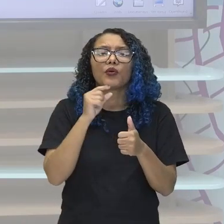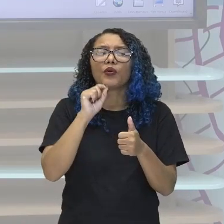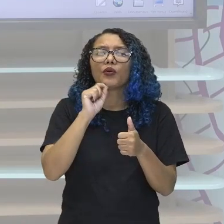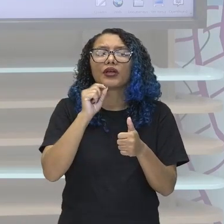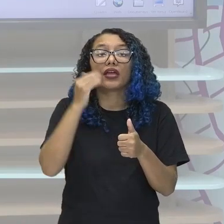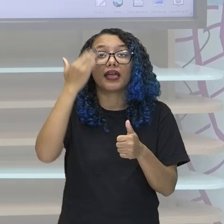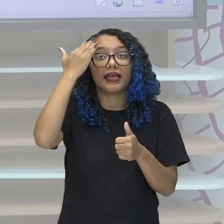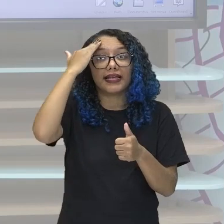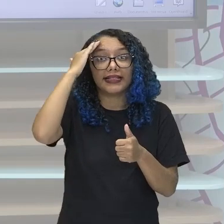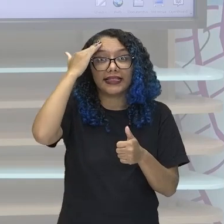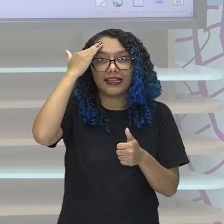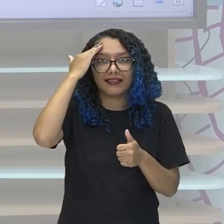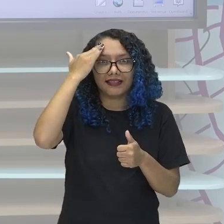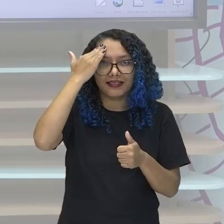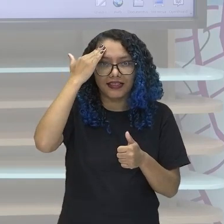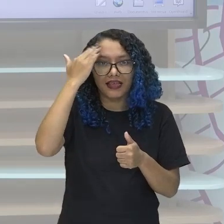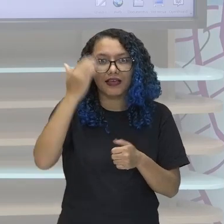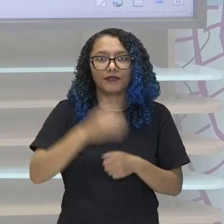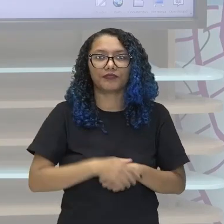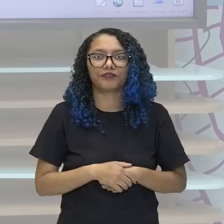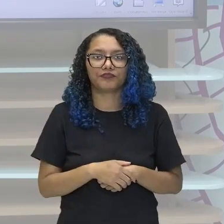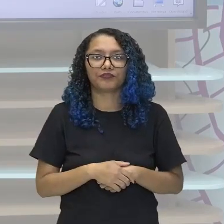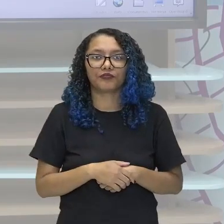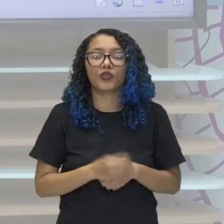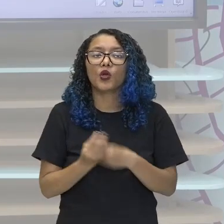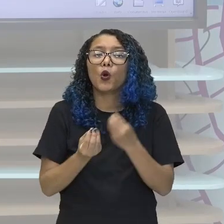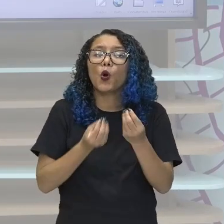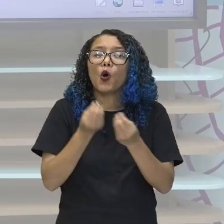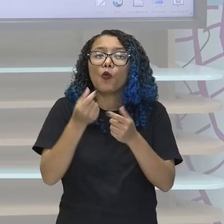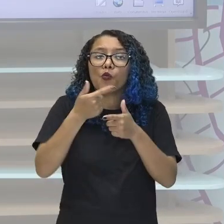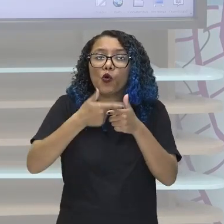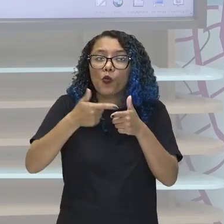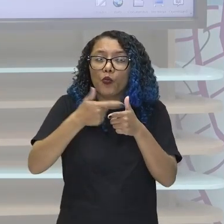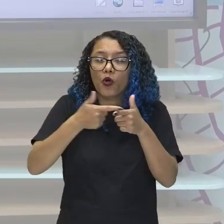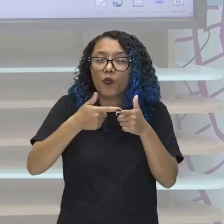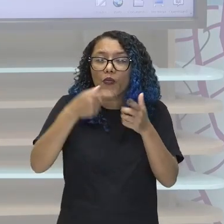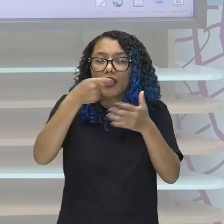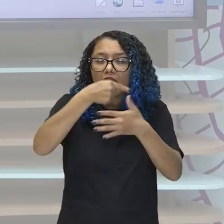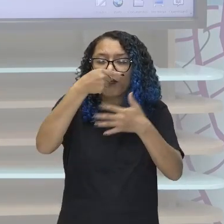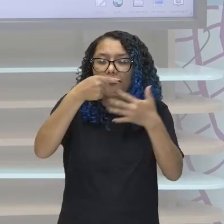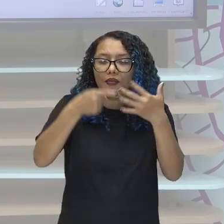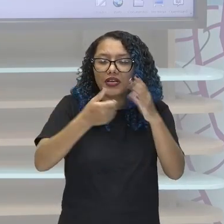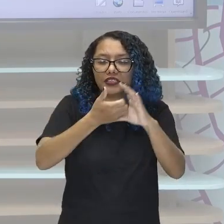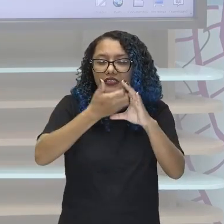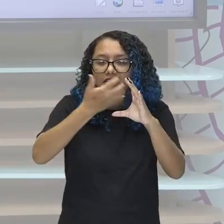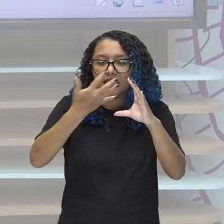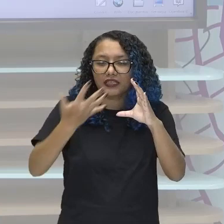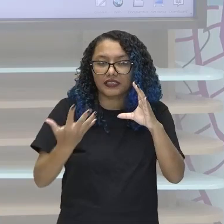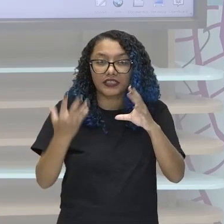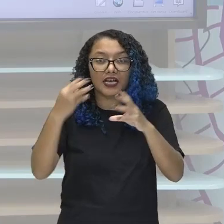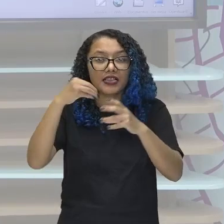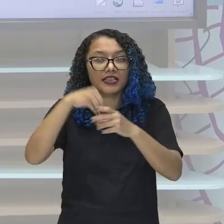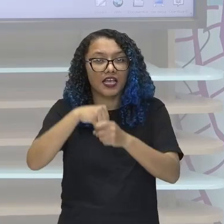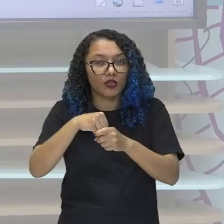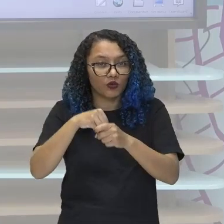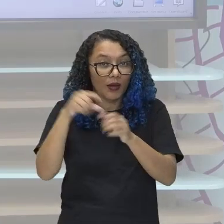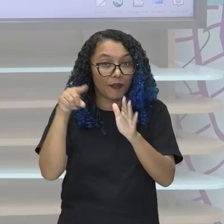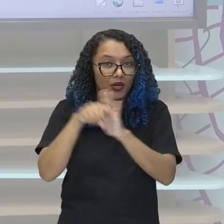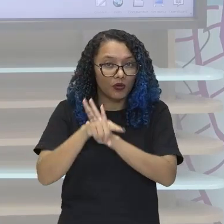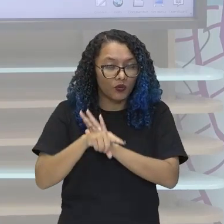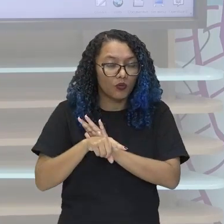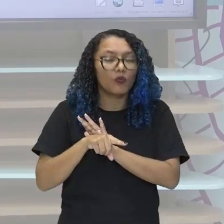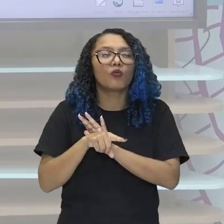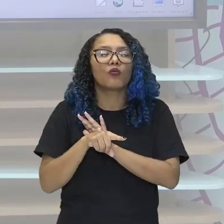transcodificação, certo? Das situações ou dos elementos que compõem a minha situação-problema.